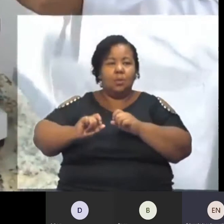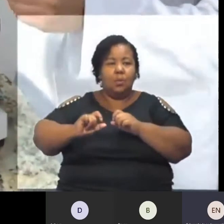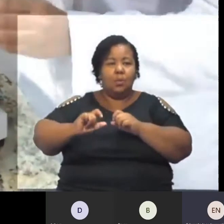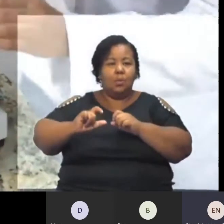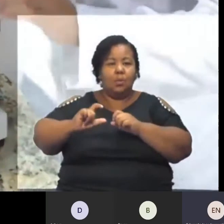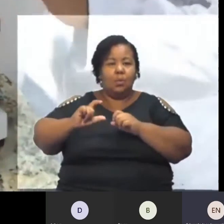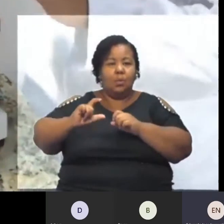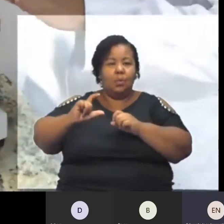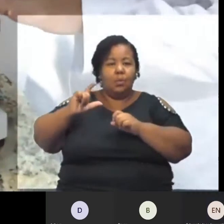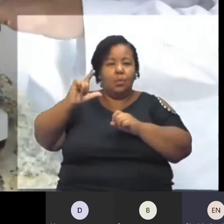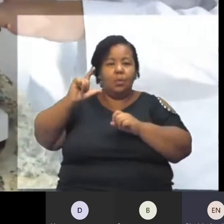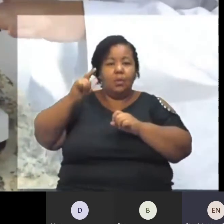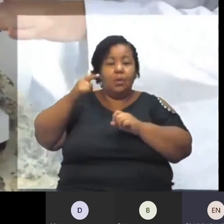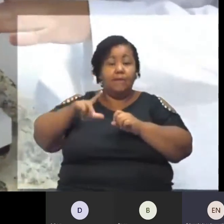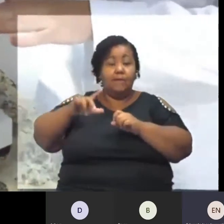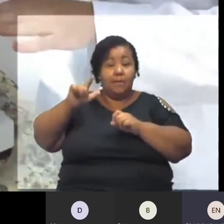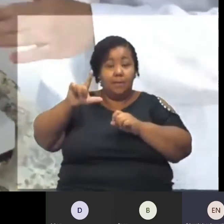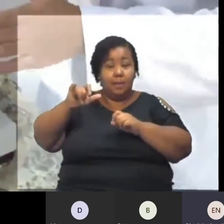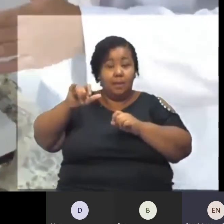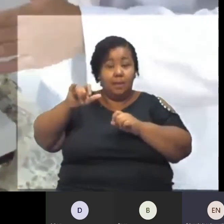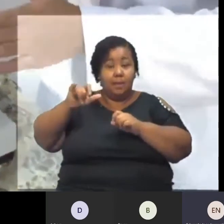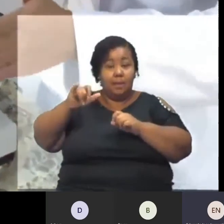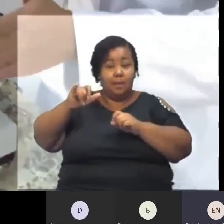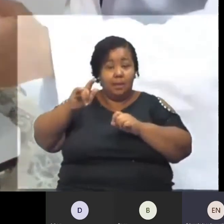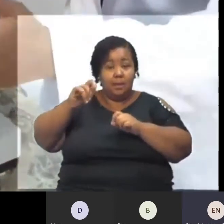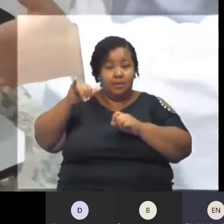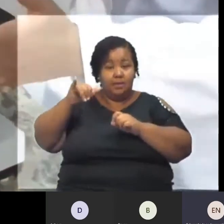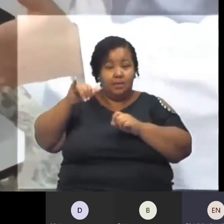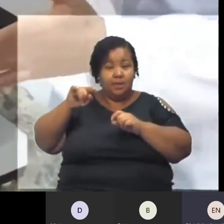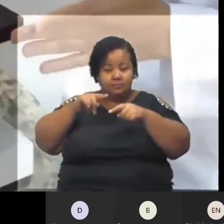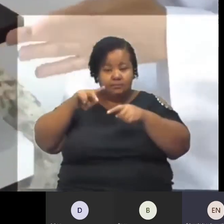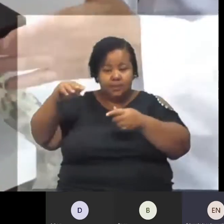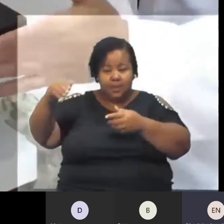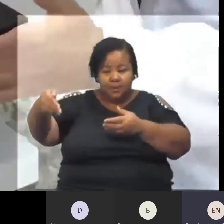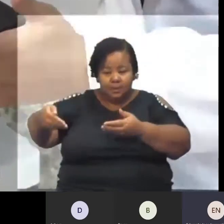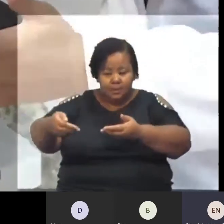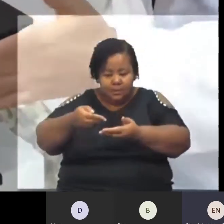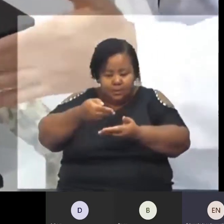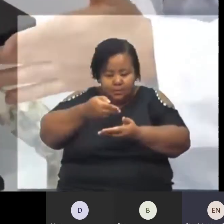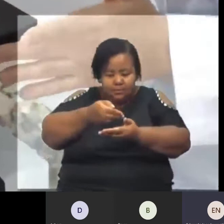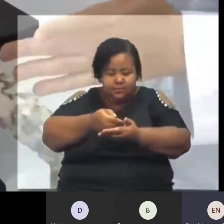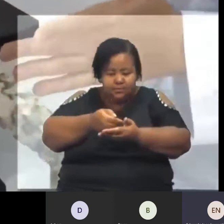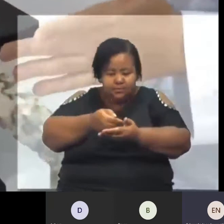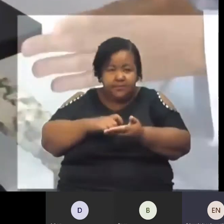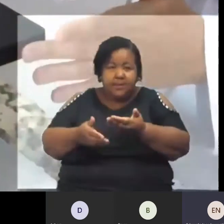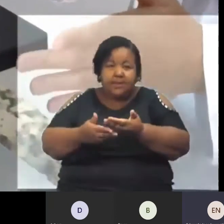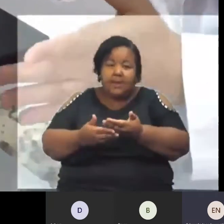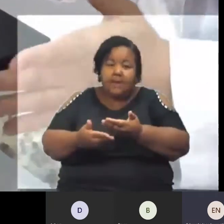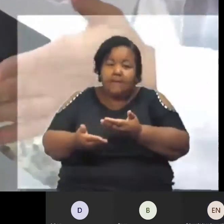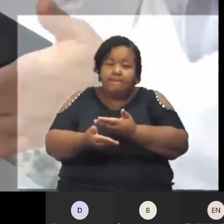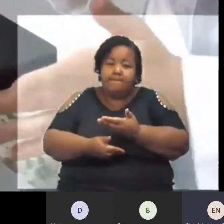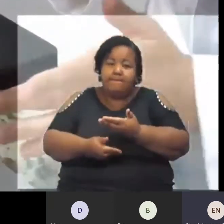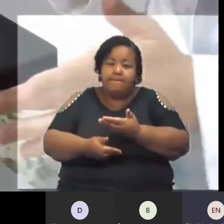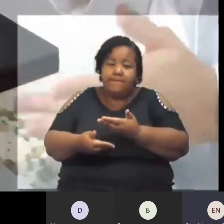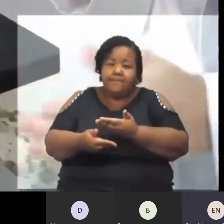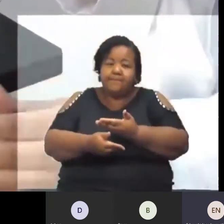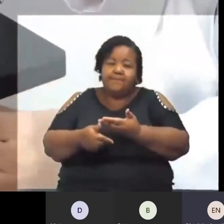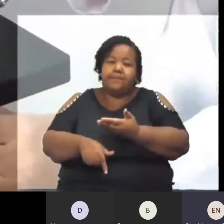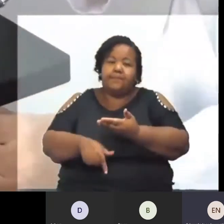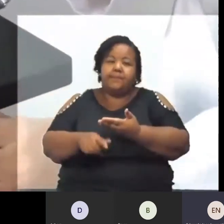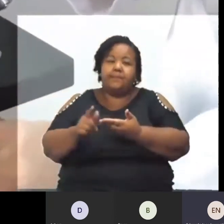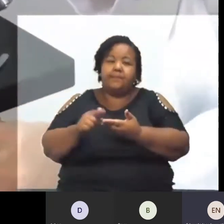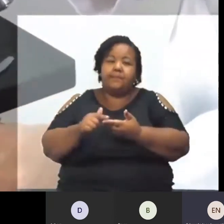iremos posicionar a lâmina. Para posicionar a lâmina, nós temos aqui a base, que é a mesa ou platina, e nessa